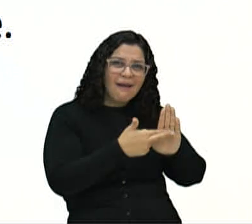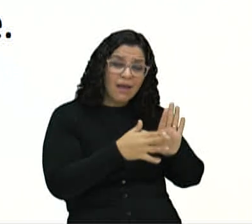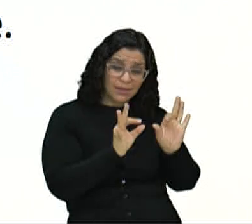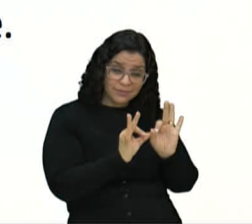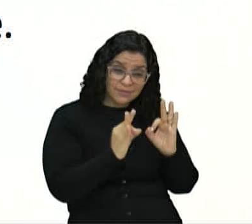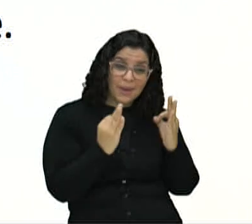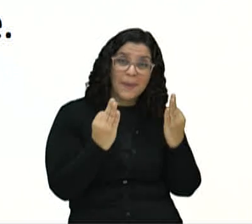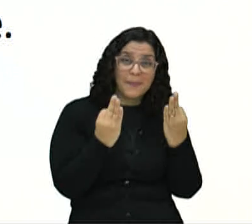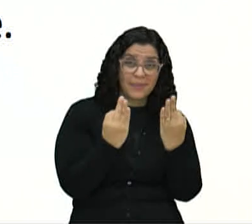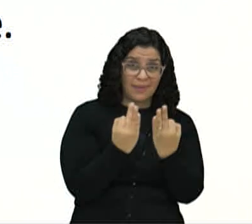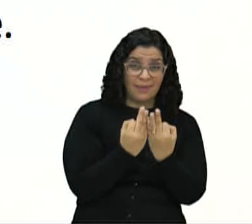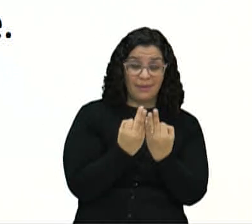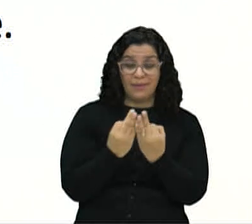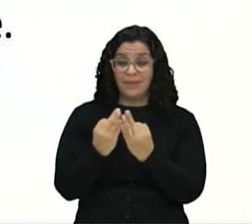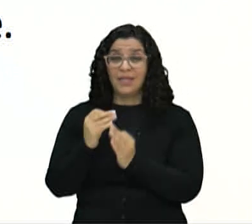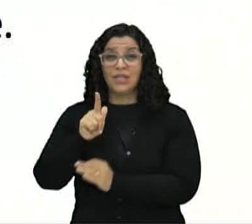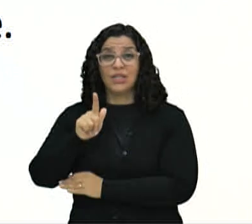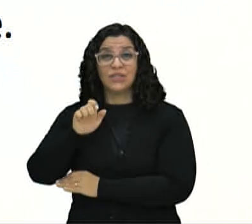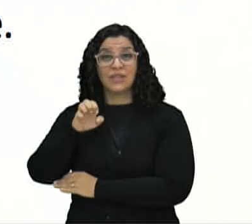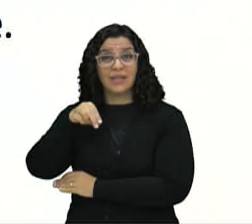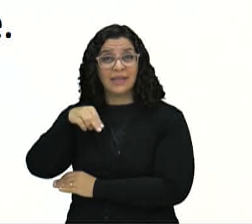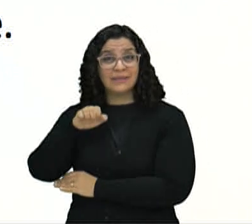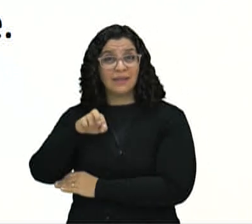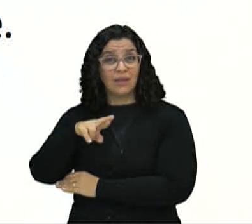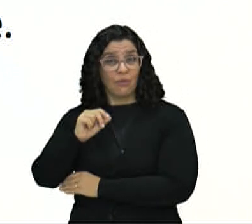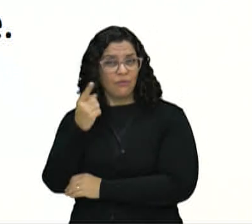família e do gênero. Vamos lá?